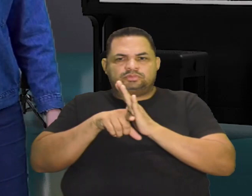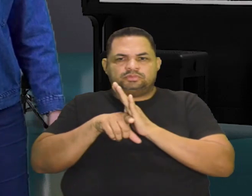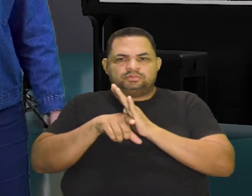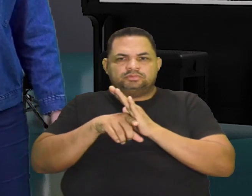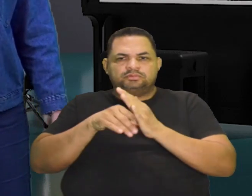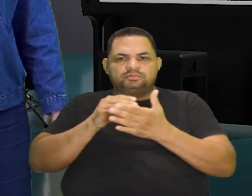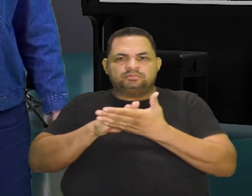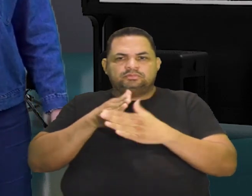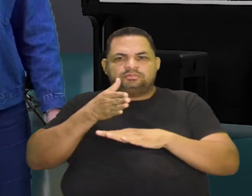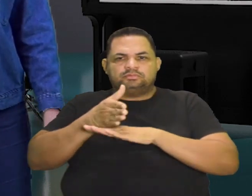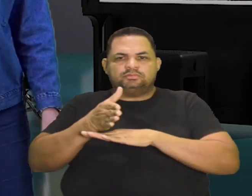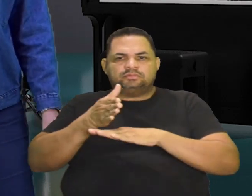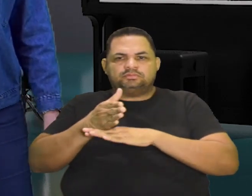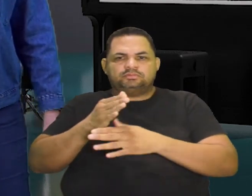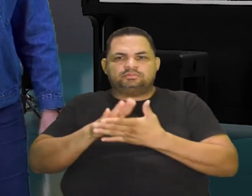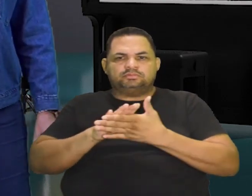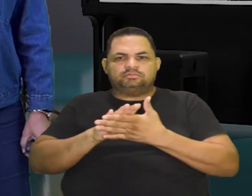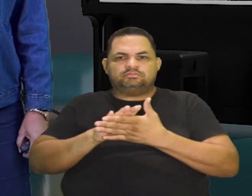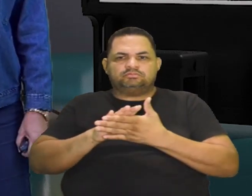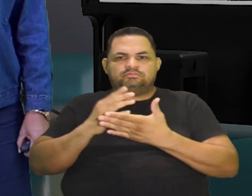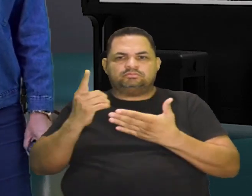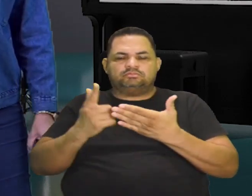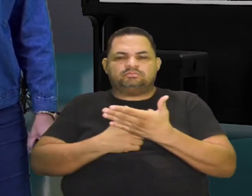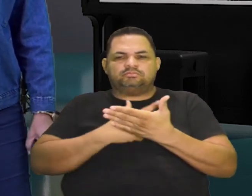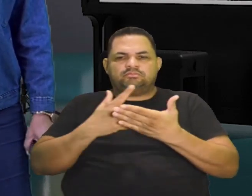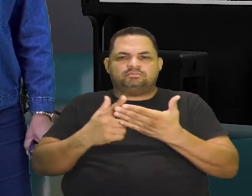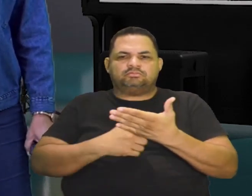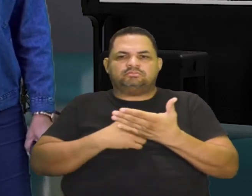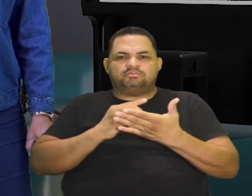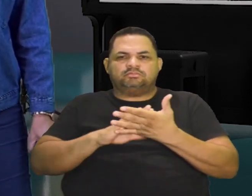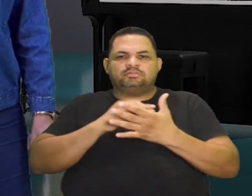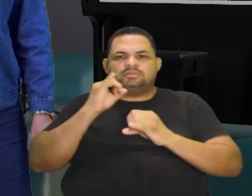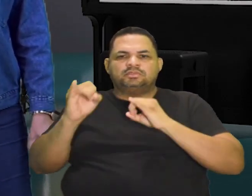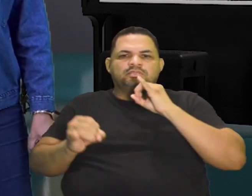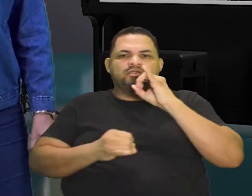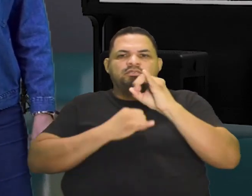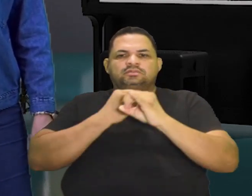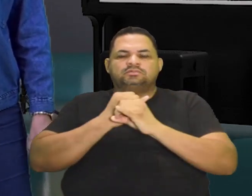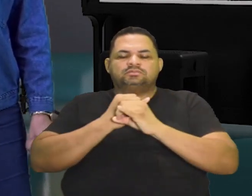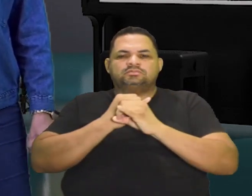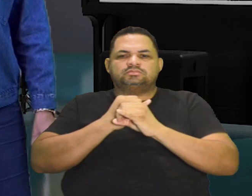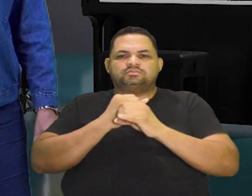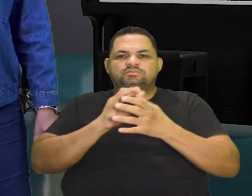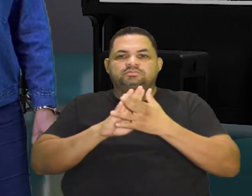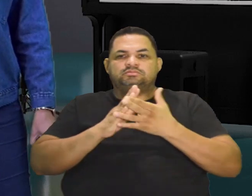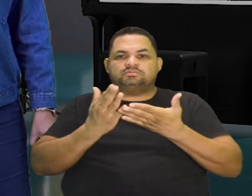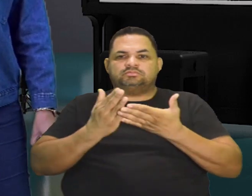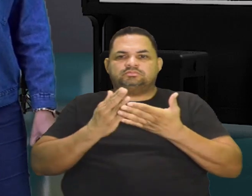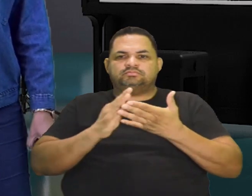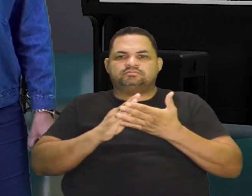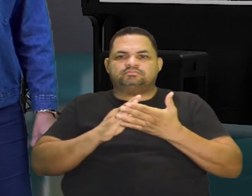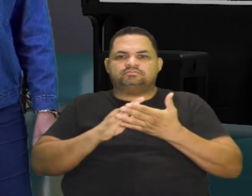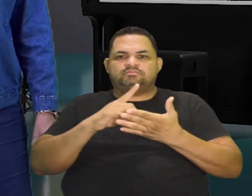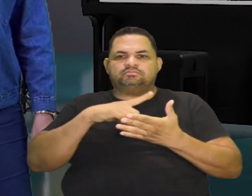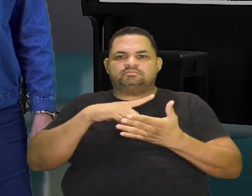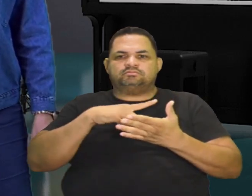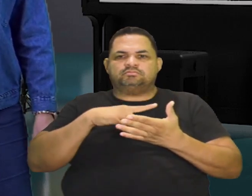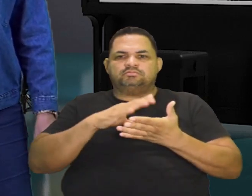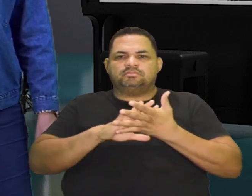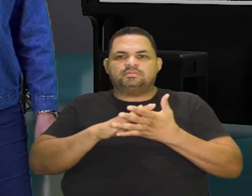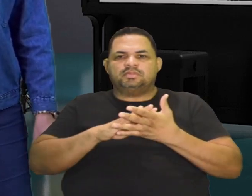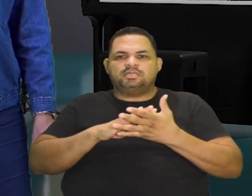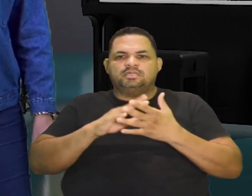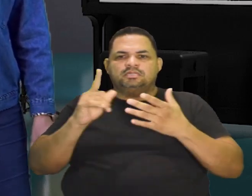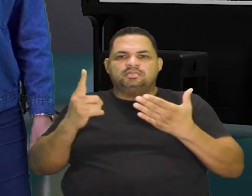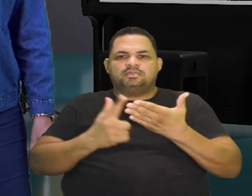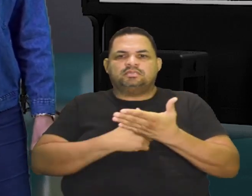acesso mais os livros digitais em PDF do que os livros físicos. Eu tenho livros maravilhosos, né?